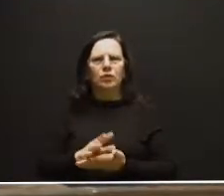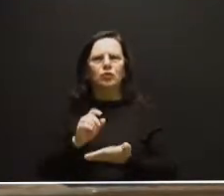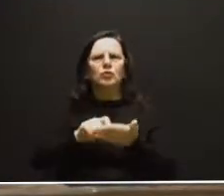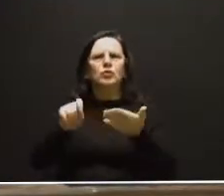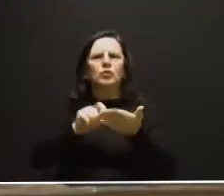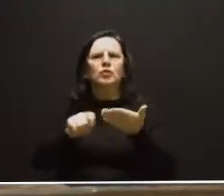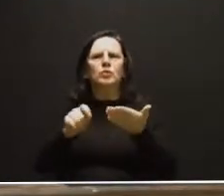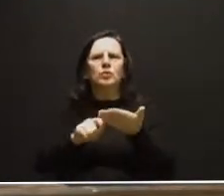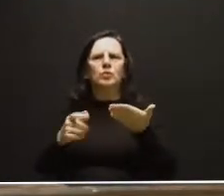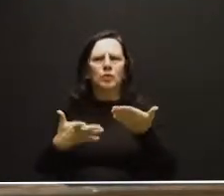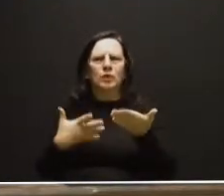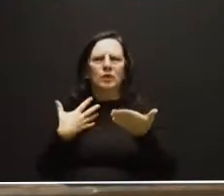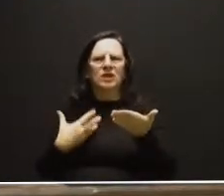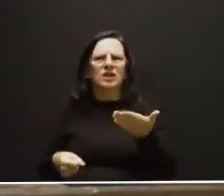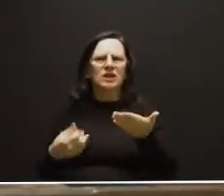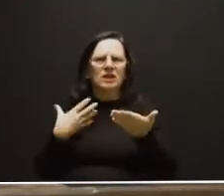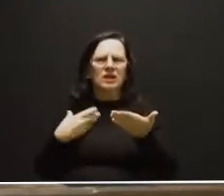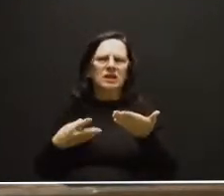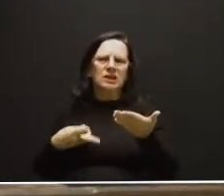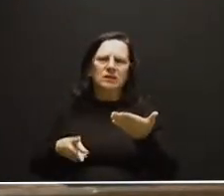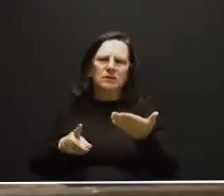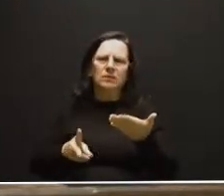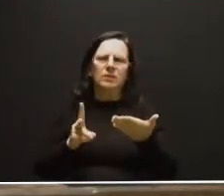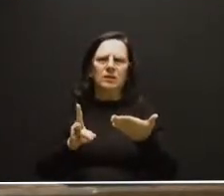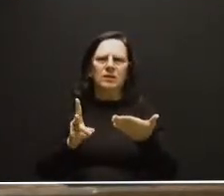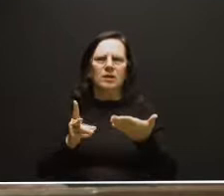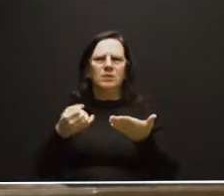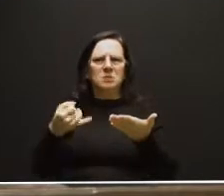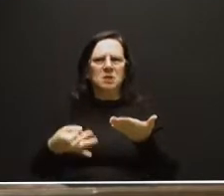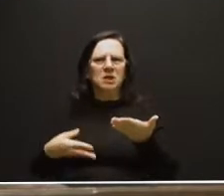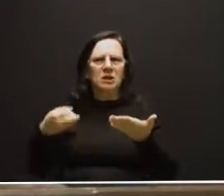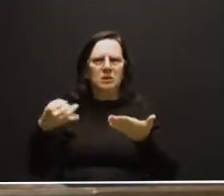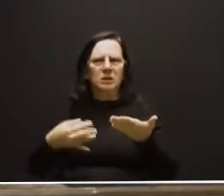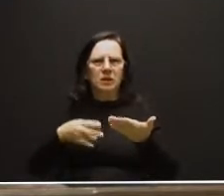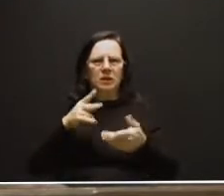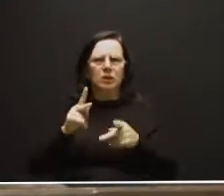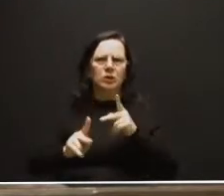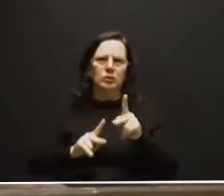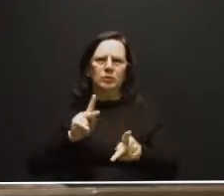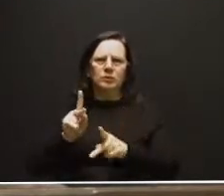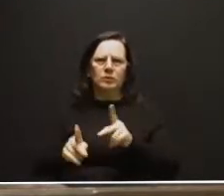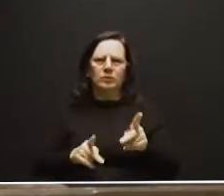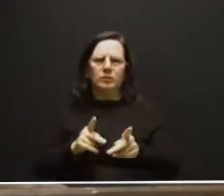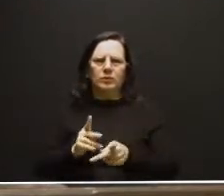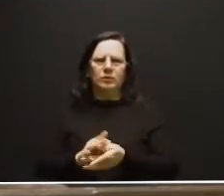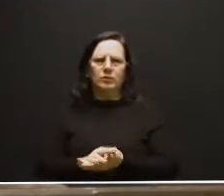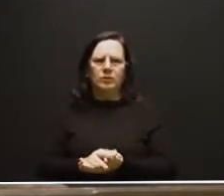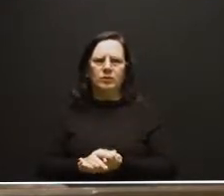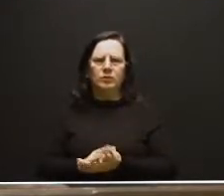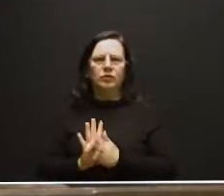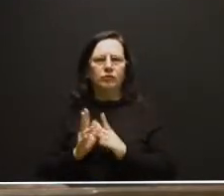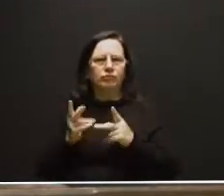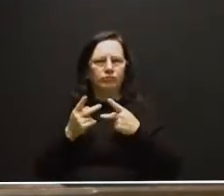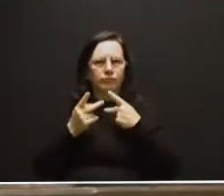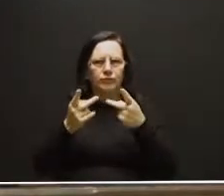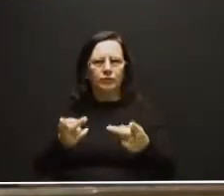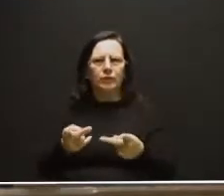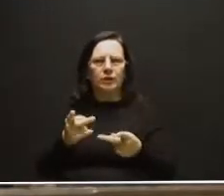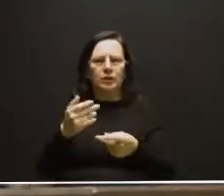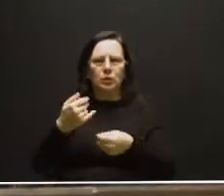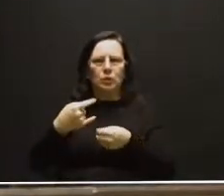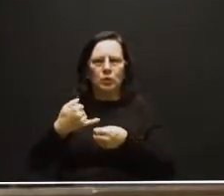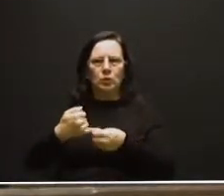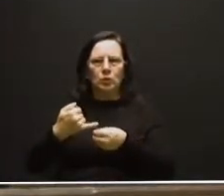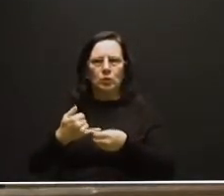porque cansa toda hora você tem que estar se explicando à população e aí como foi falado aqui até pelo nosso líder e